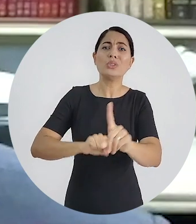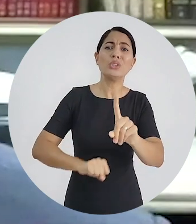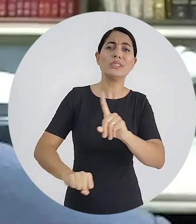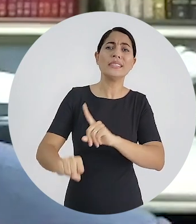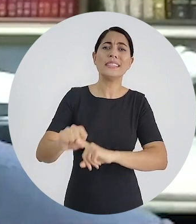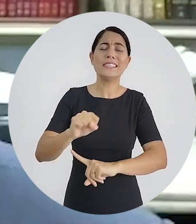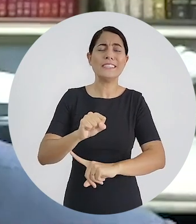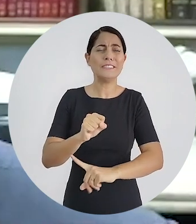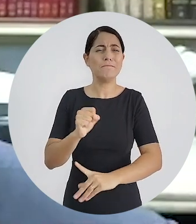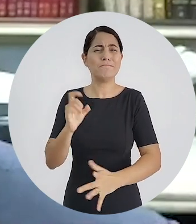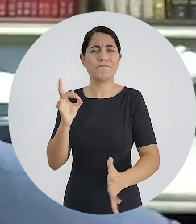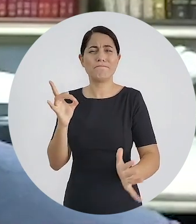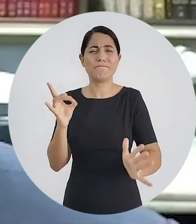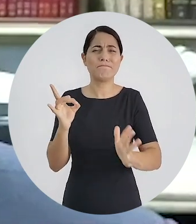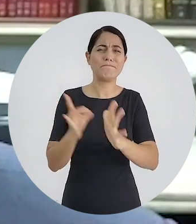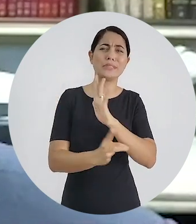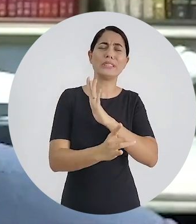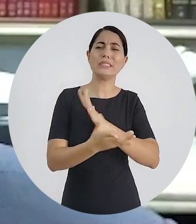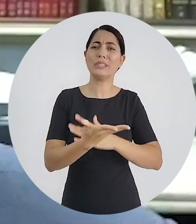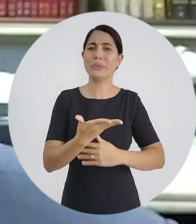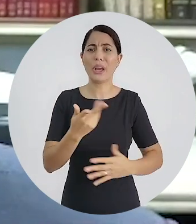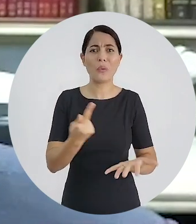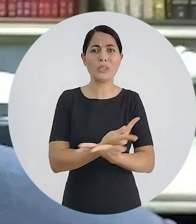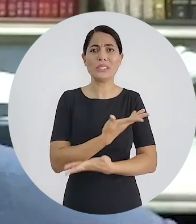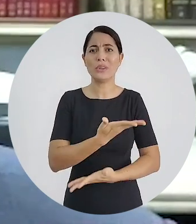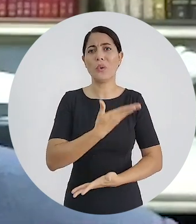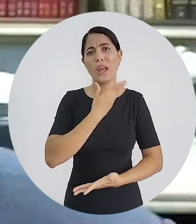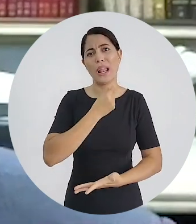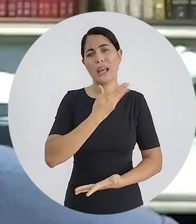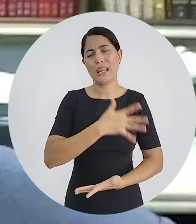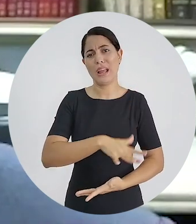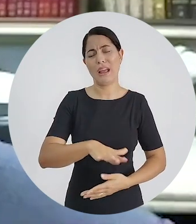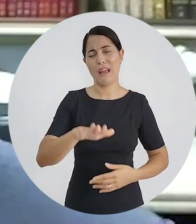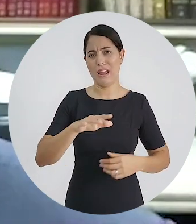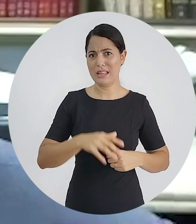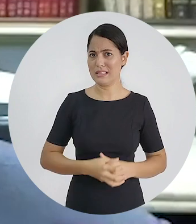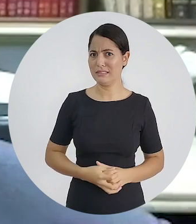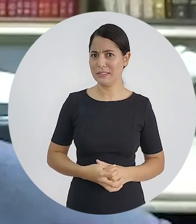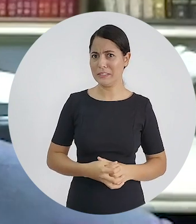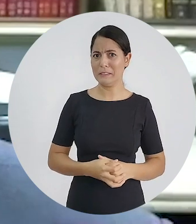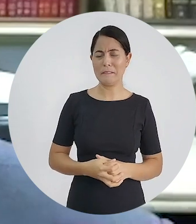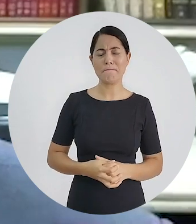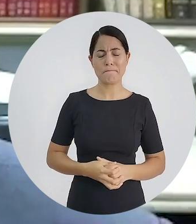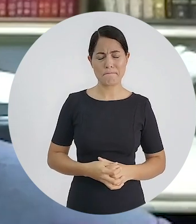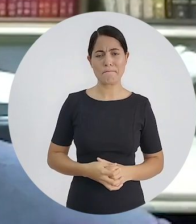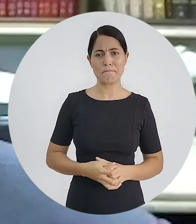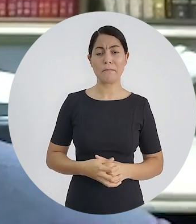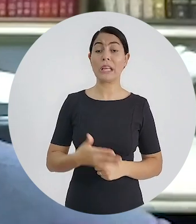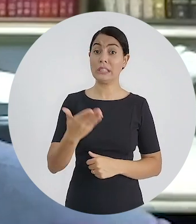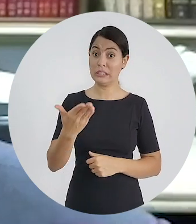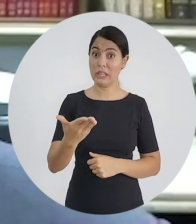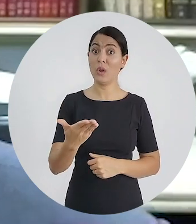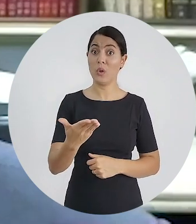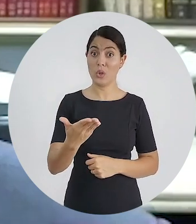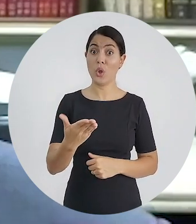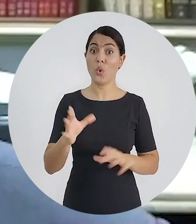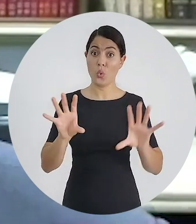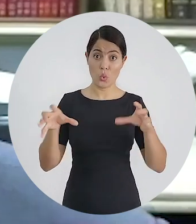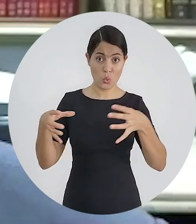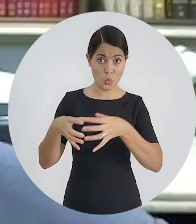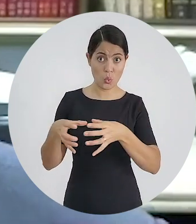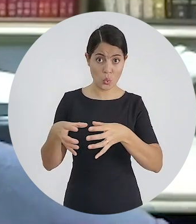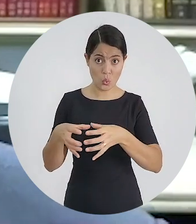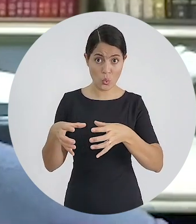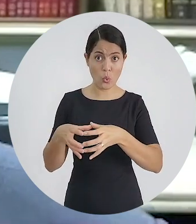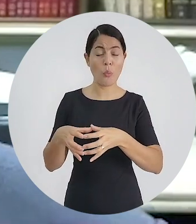toda a humanidade. Aquilo retira qualquer réstia de humanidade num contexto daquele. Então, Paulo, a comissão